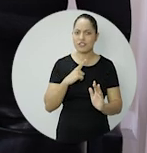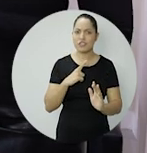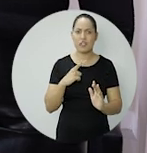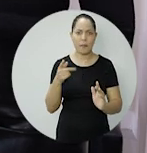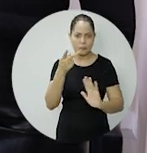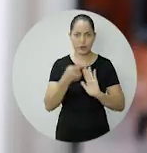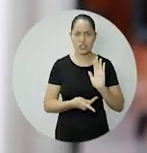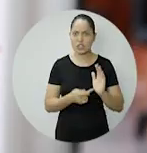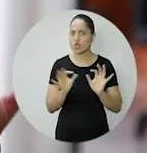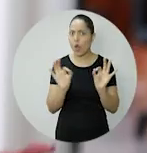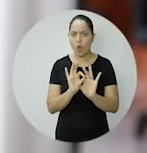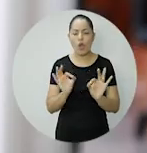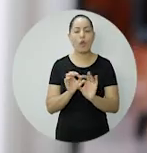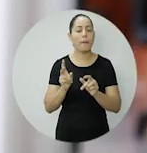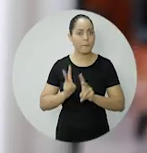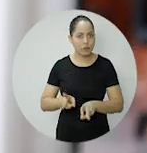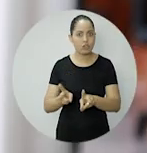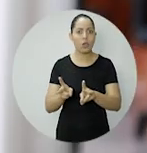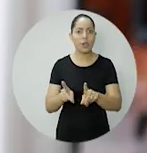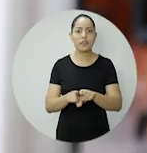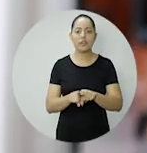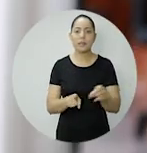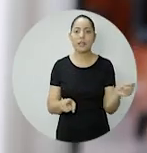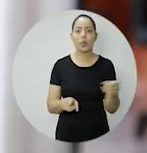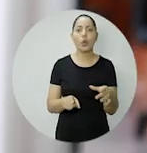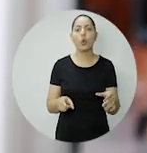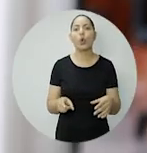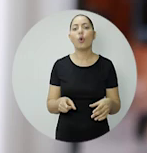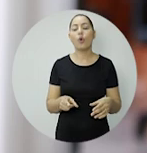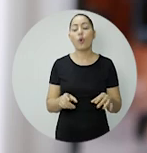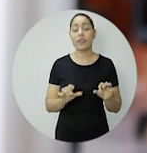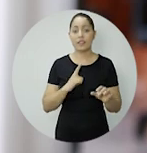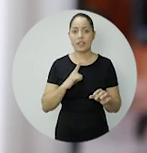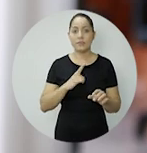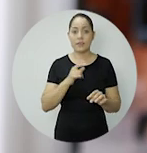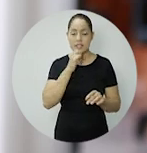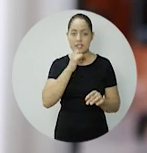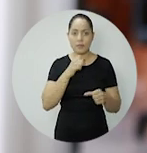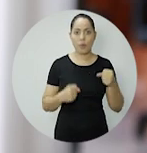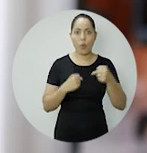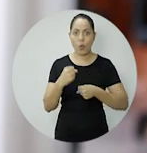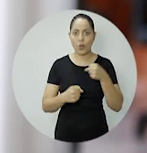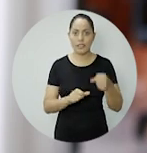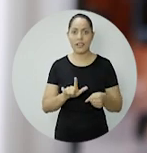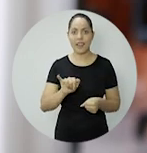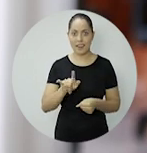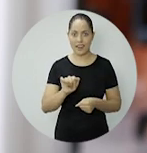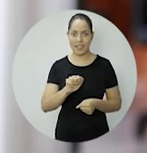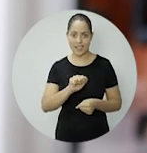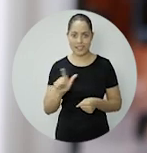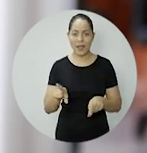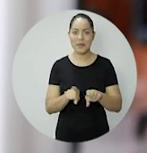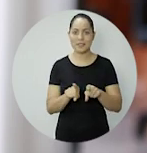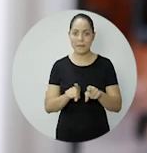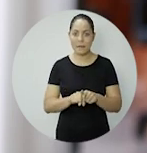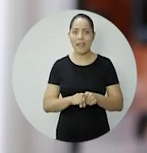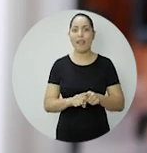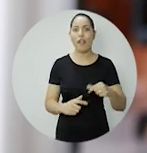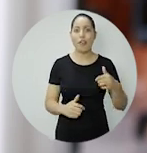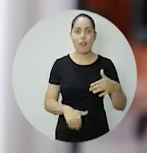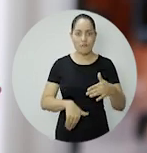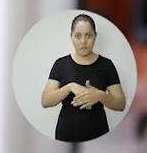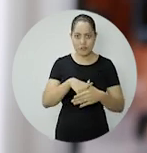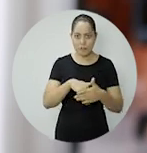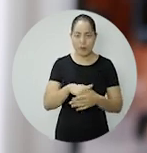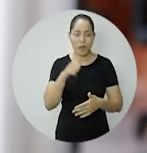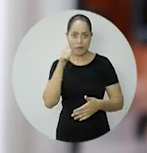Caixa de Assistência e criamos novos. Então, nós criamos um projeto de corrida de rua, a Corrida Legal. Nós criamos um projeto de bate-bola,